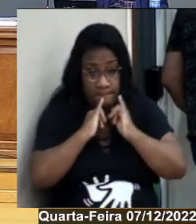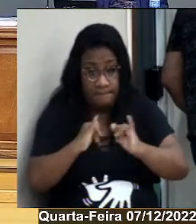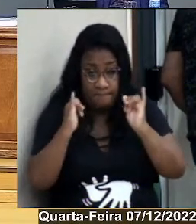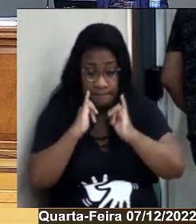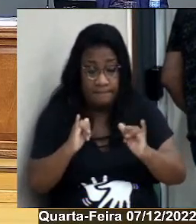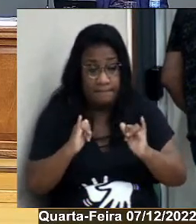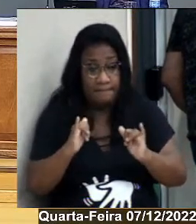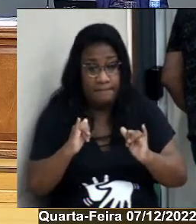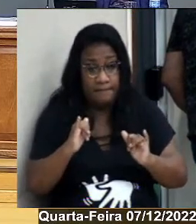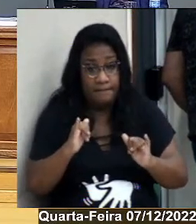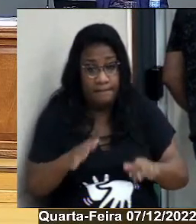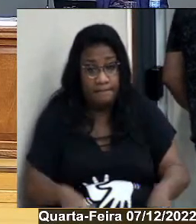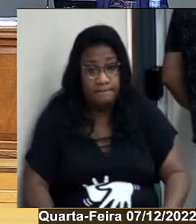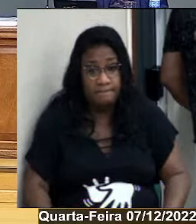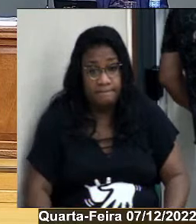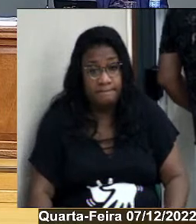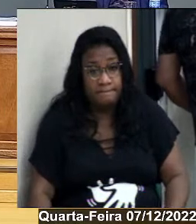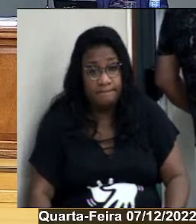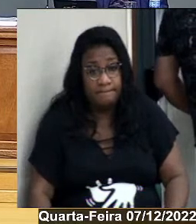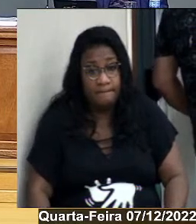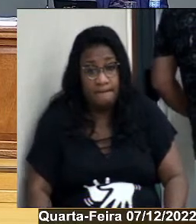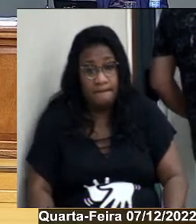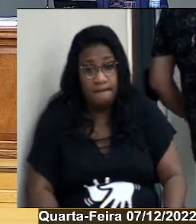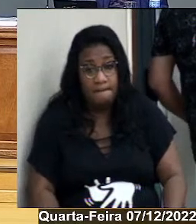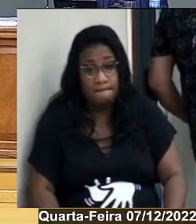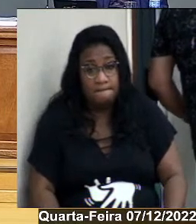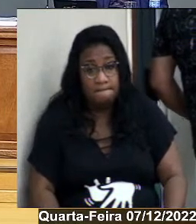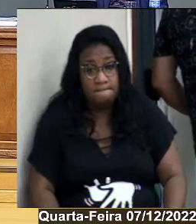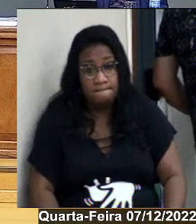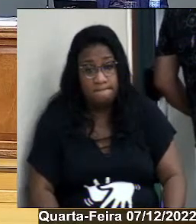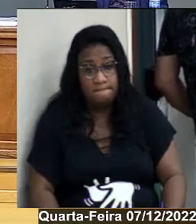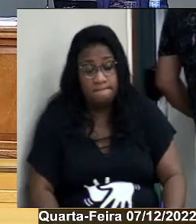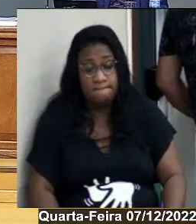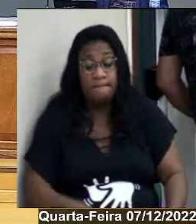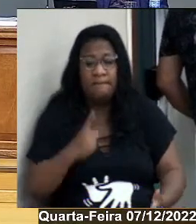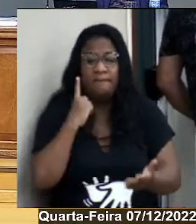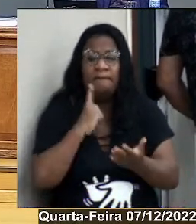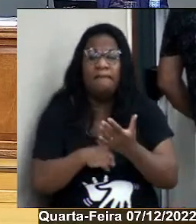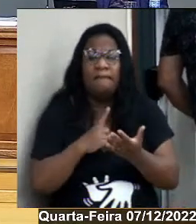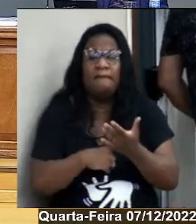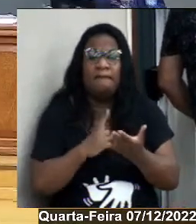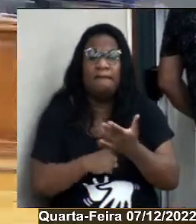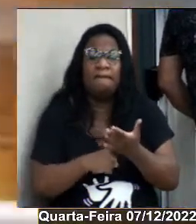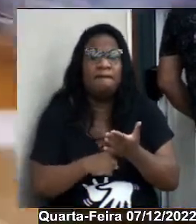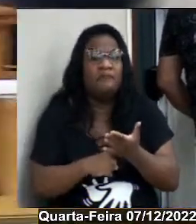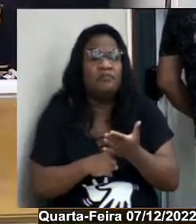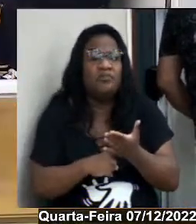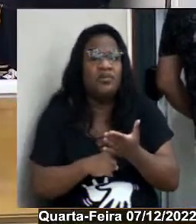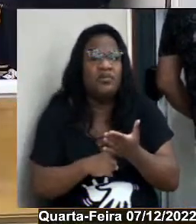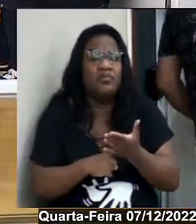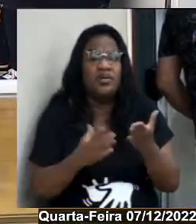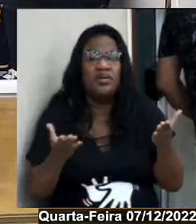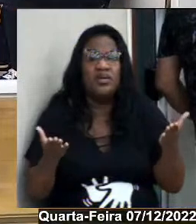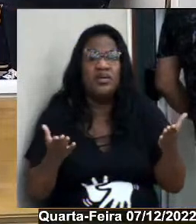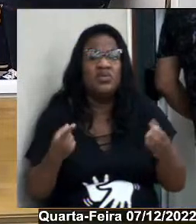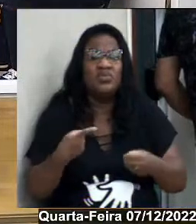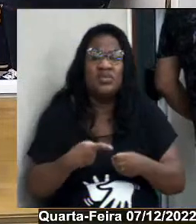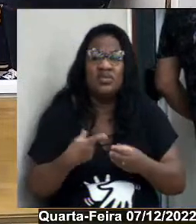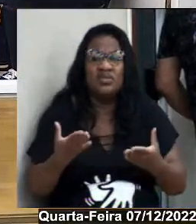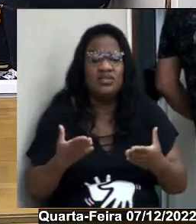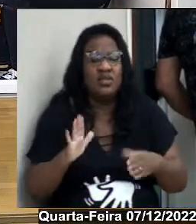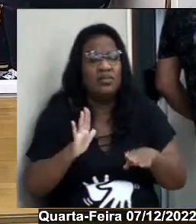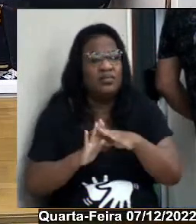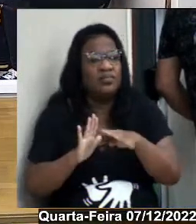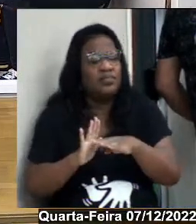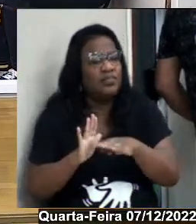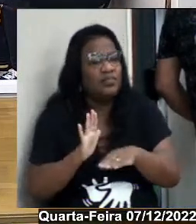fala? Presidente, você vai garantir minha fala? Você vai garantir minha fala? É que o senhor precisa ter compromisso com a cidade. O senhor nem sabe o que fala esse projeto, presidente? Esse